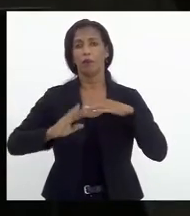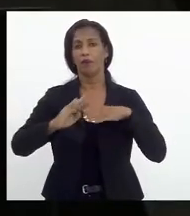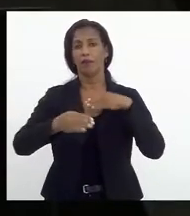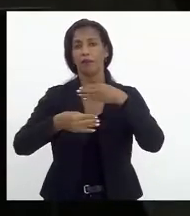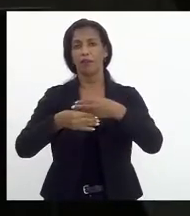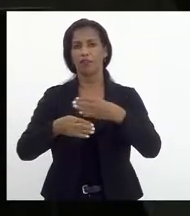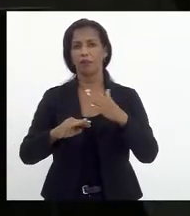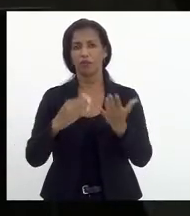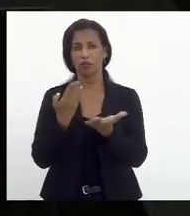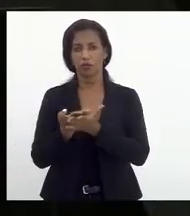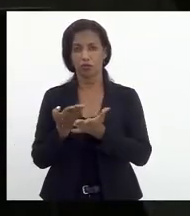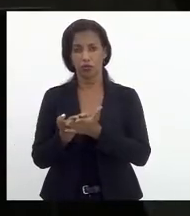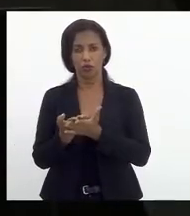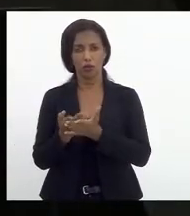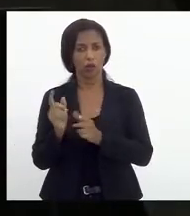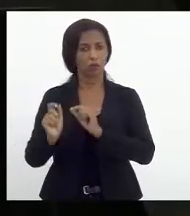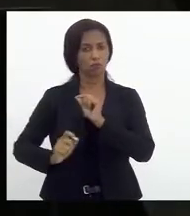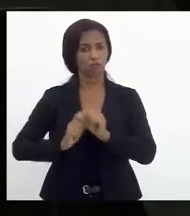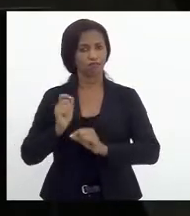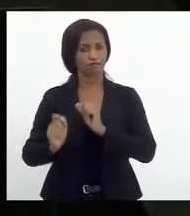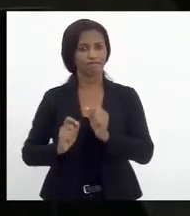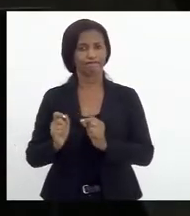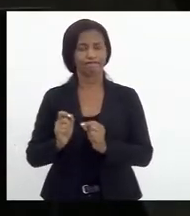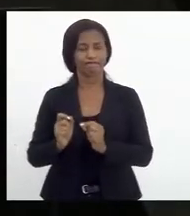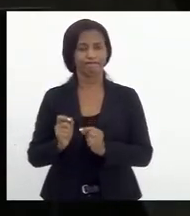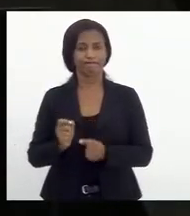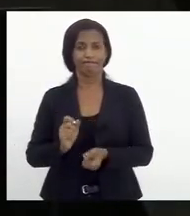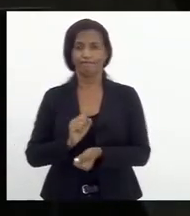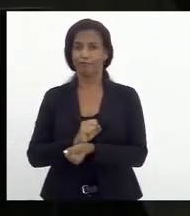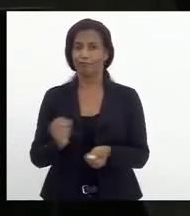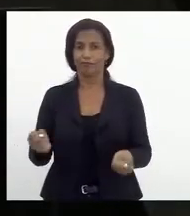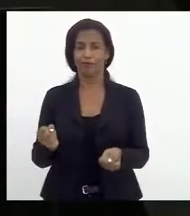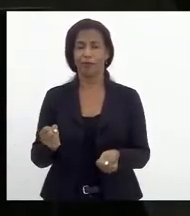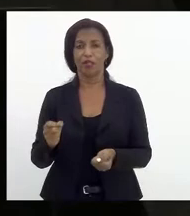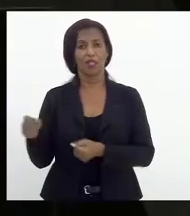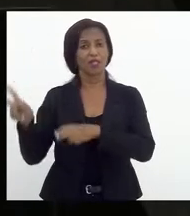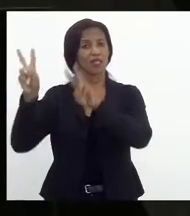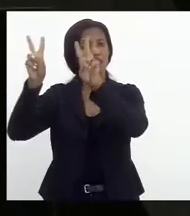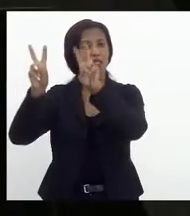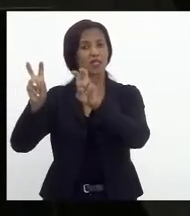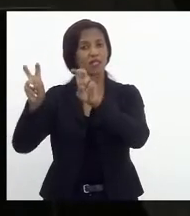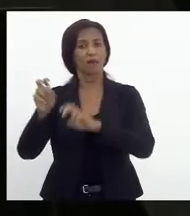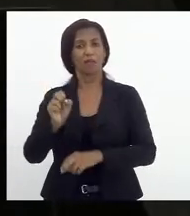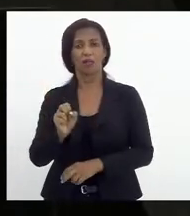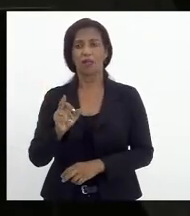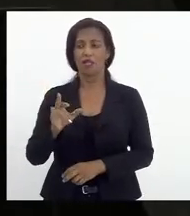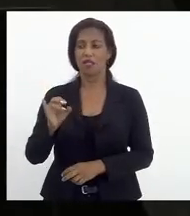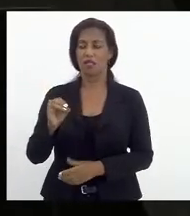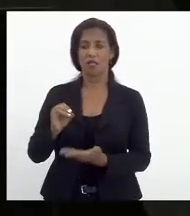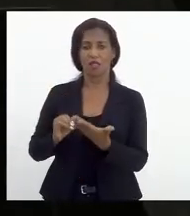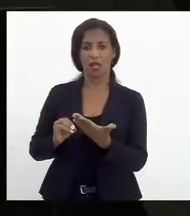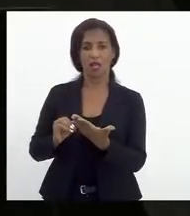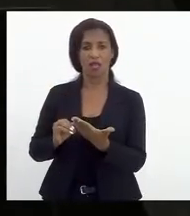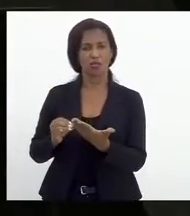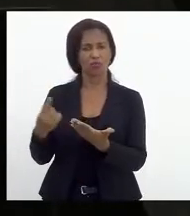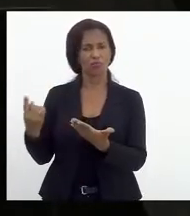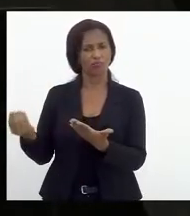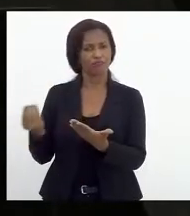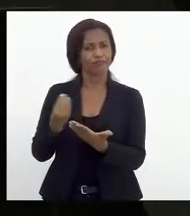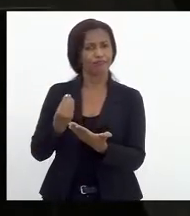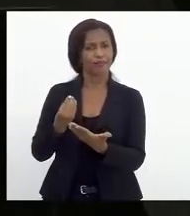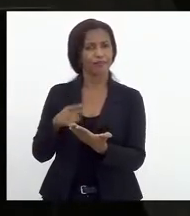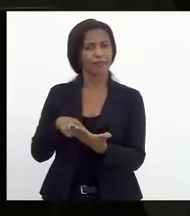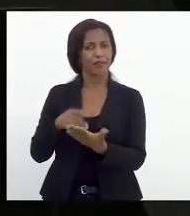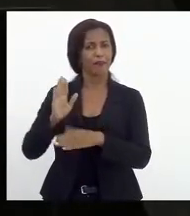fechamento de escolas, o que é absolutamente incrível, esse tema que o Serginho deputado Sérgio Fernandes, perdão, nos proporciona,